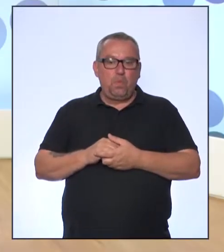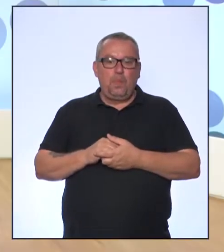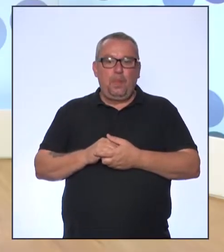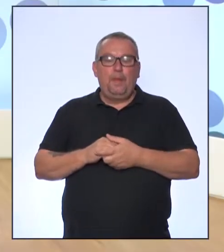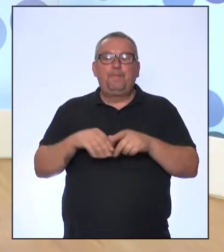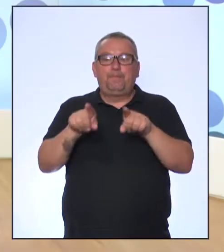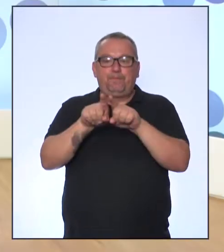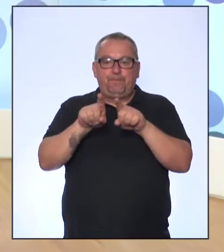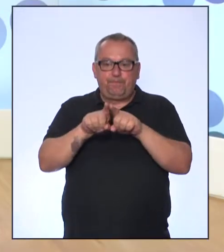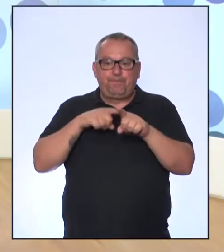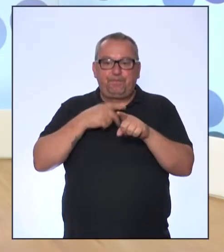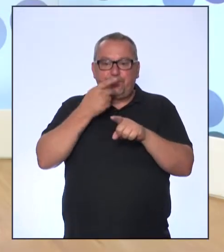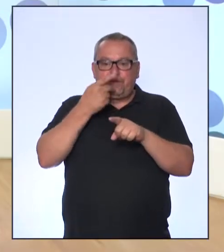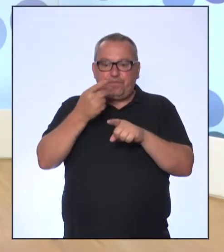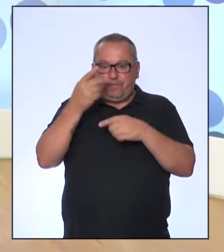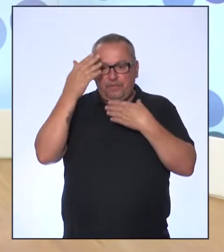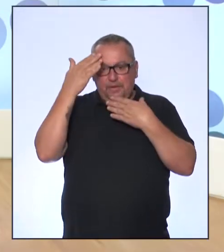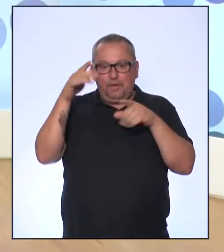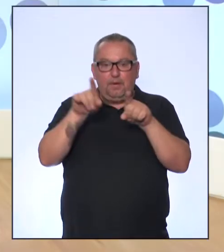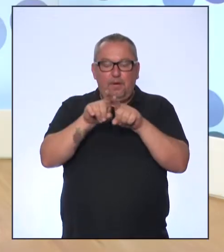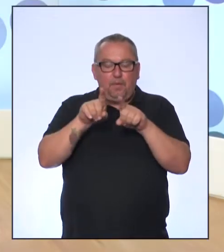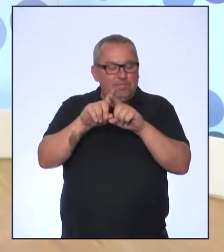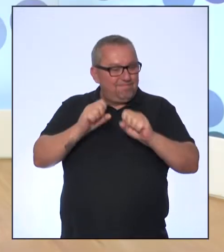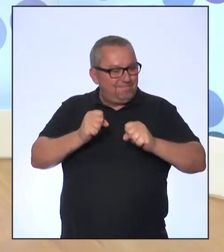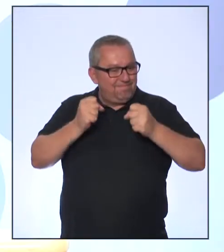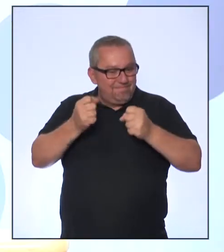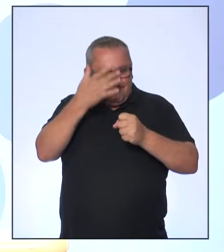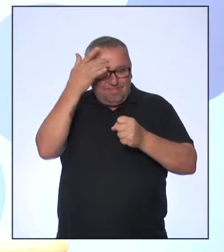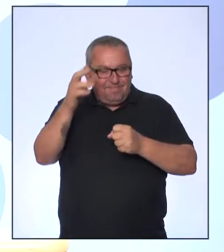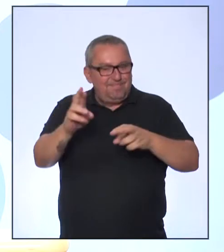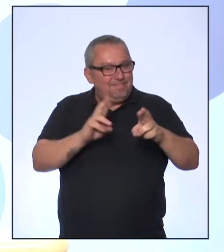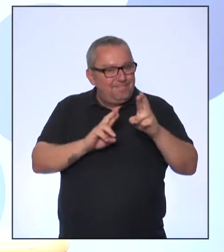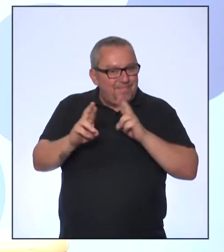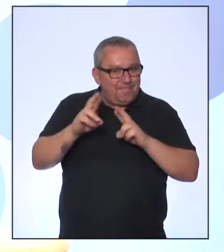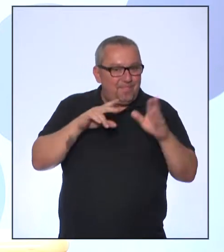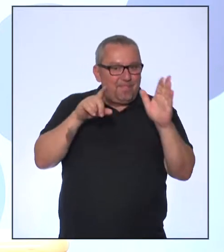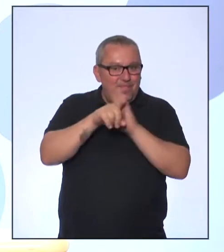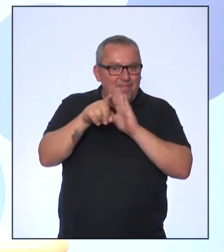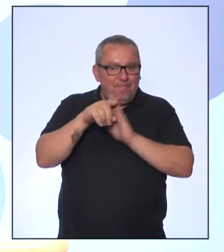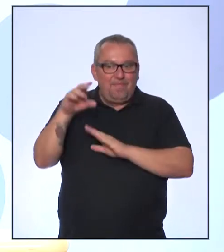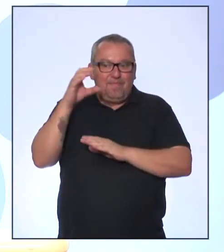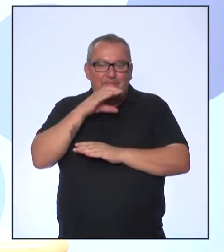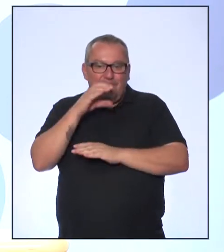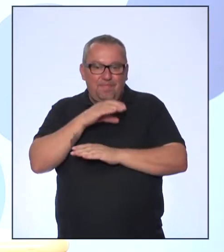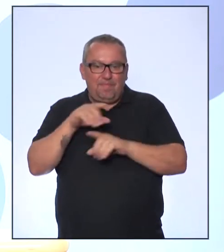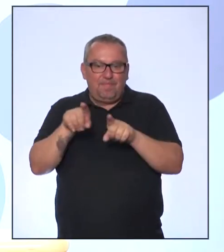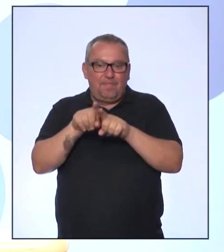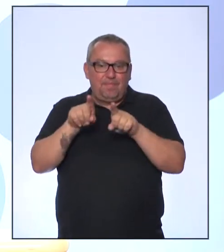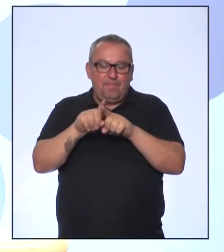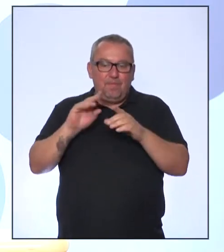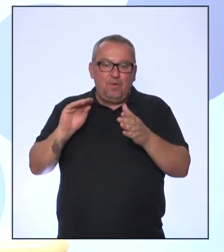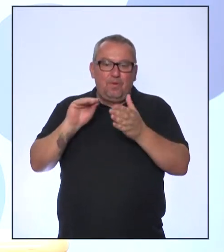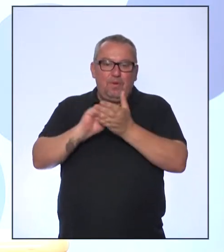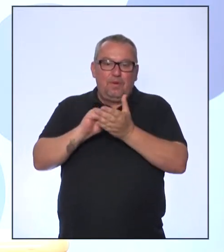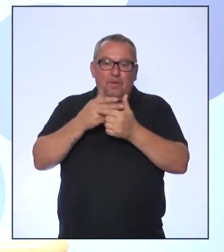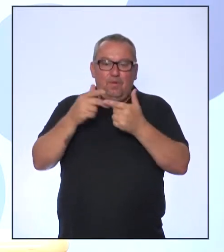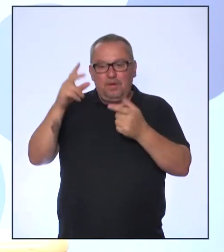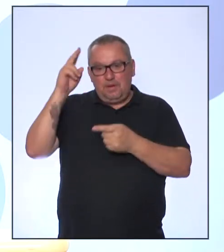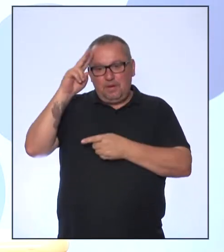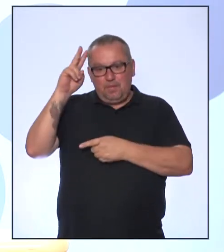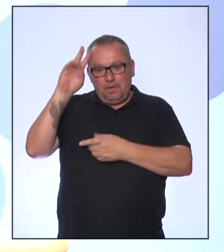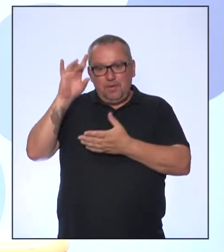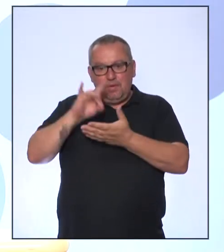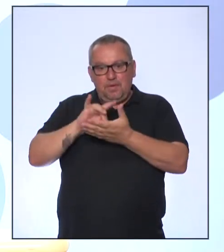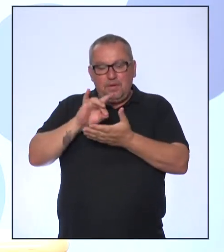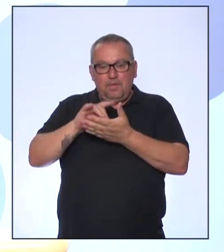Eles... Primeiro, né, agradecer, né, o engajamento, todo mundo respondendo as perguntas rapidamente, e muitos colocaram essas lembranças mesmo, de que